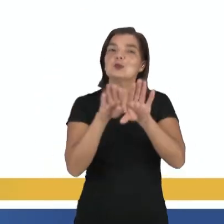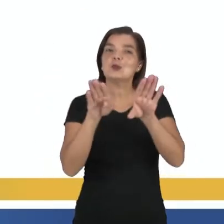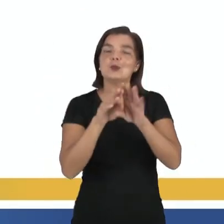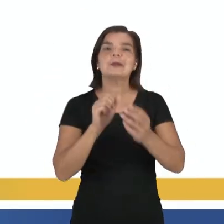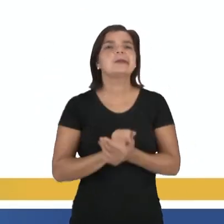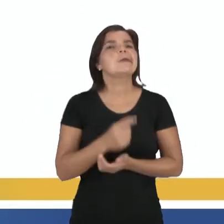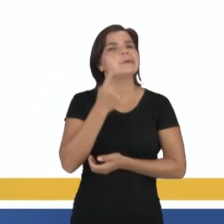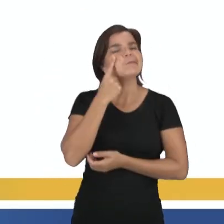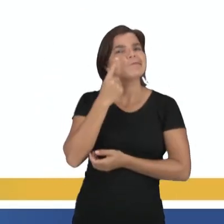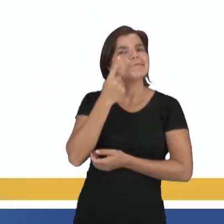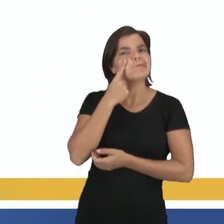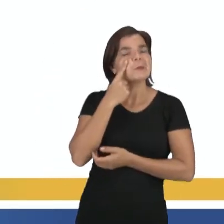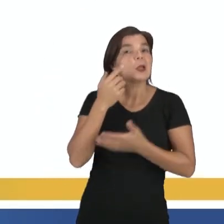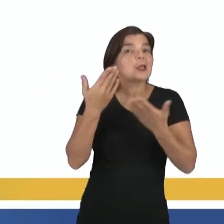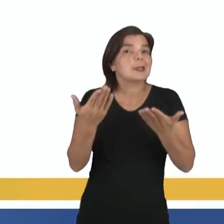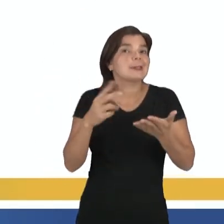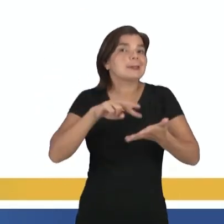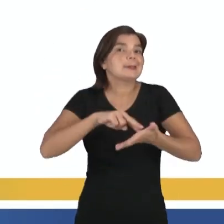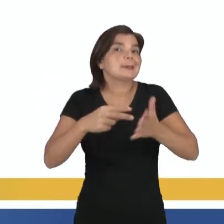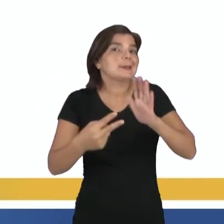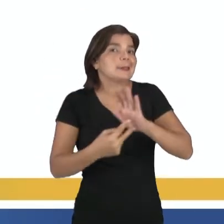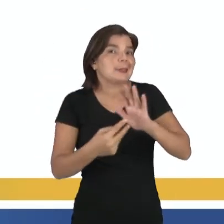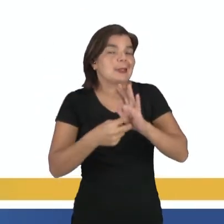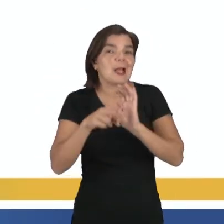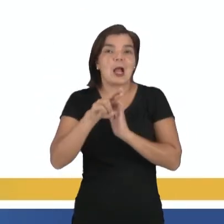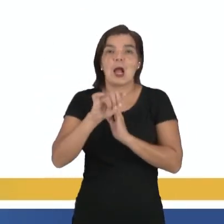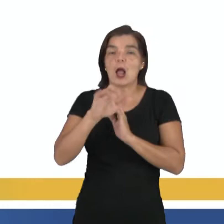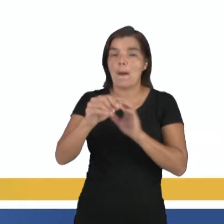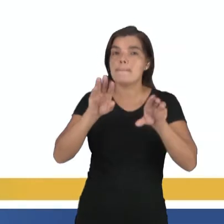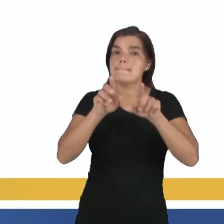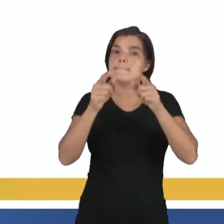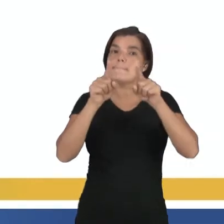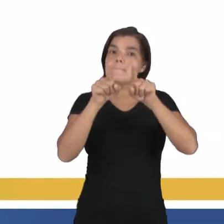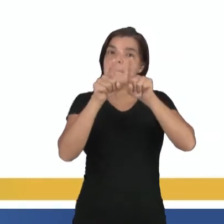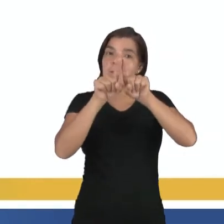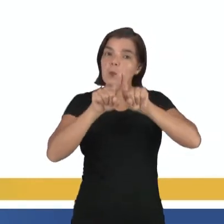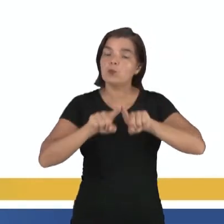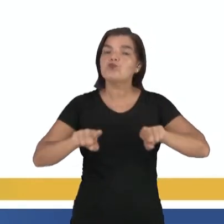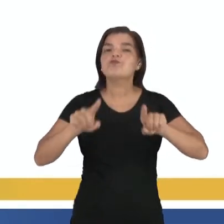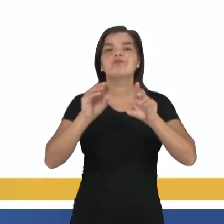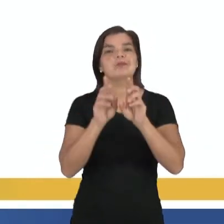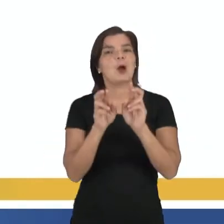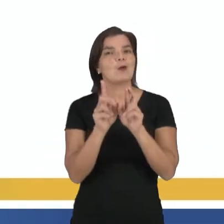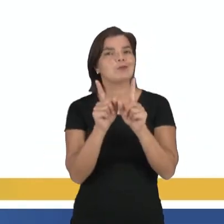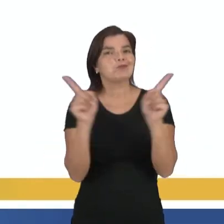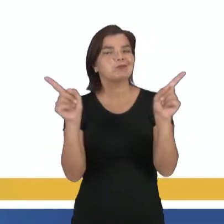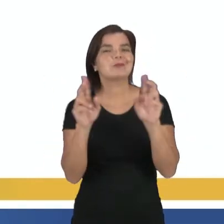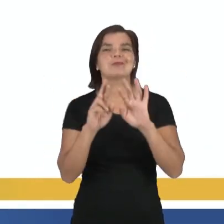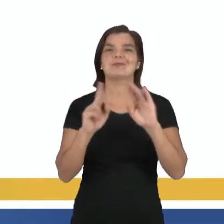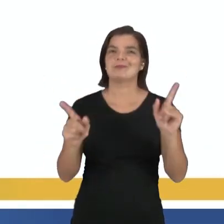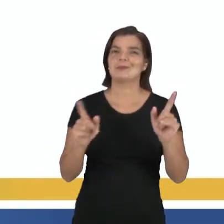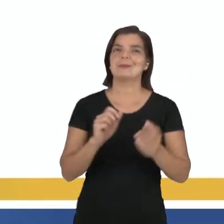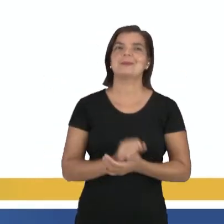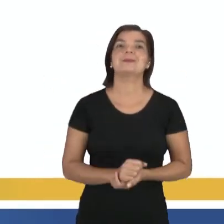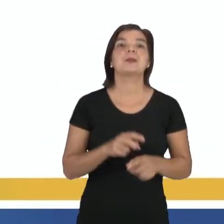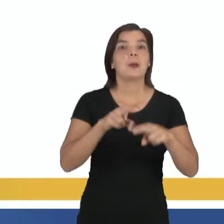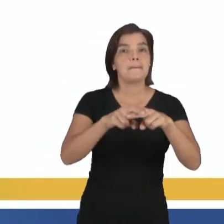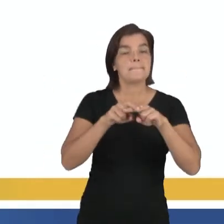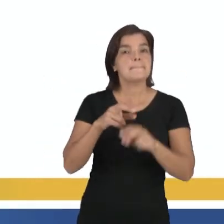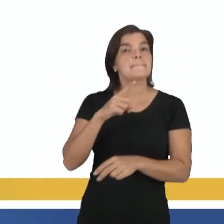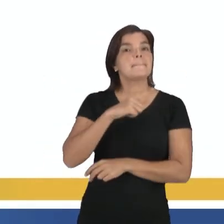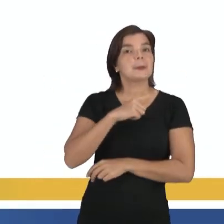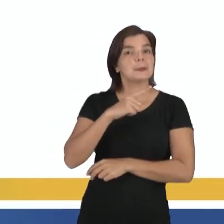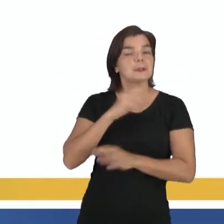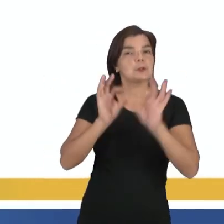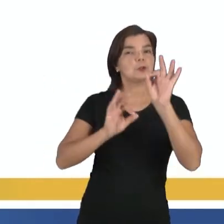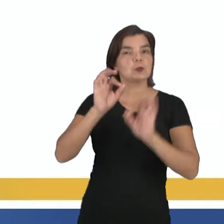ponto. E divergir quer dizer que esses raios são direcionados para fora, ou para vários pontos diferentes aí. E aí, é por isso que a gente tem